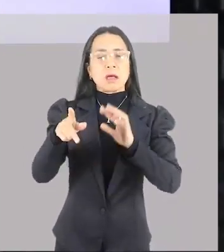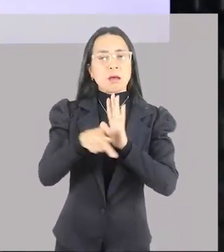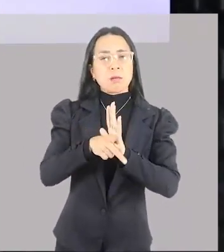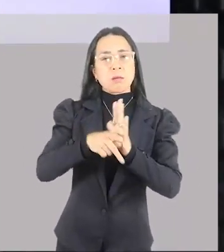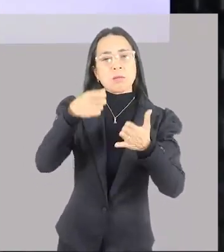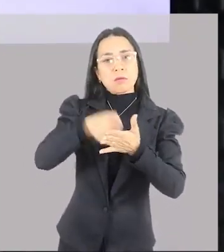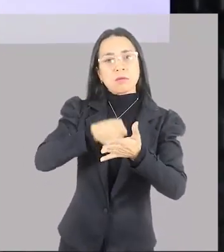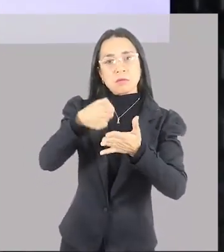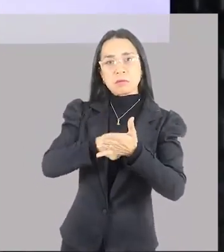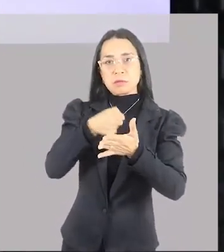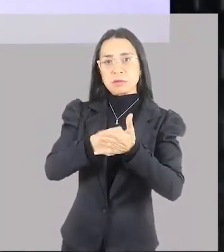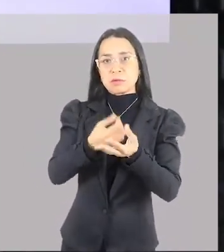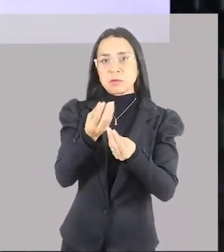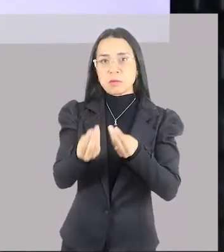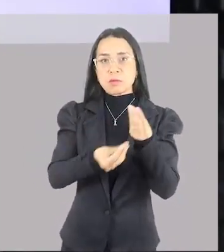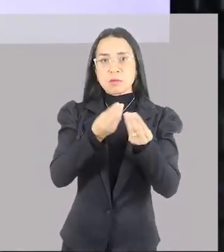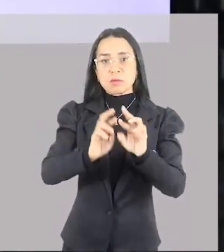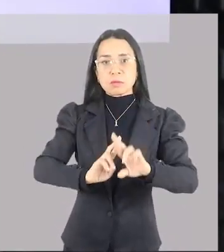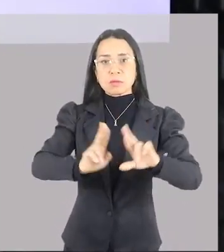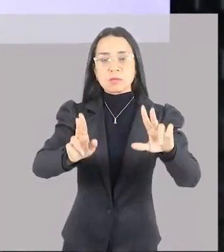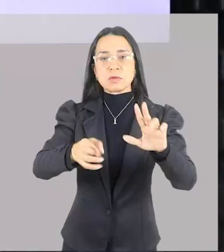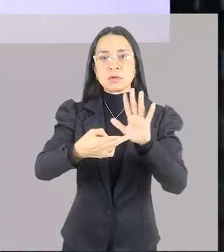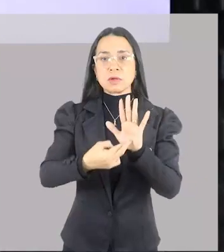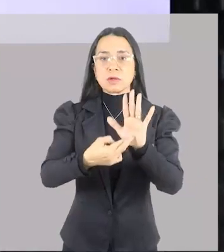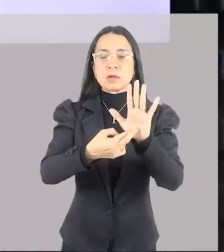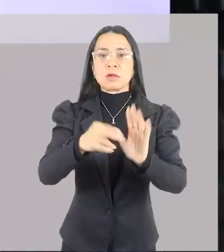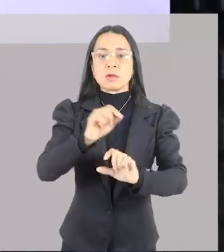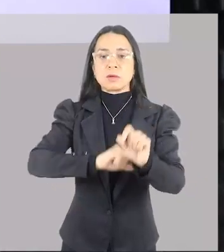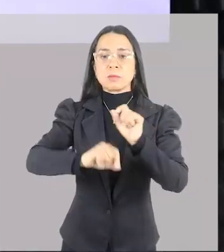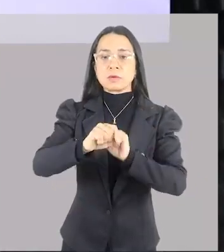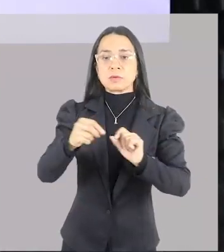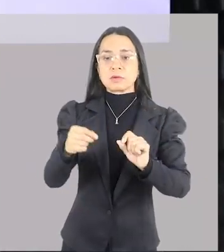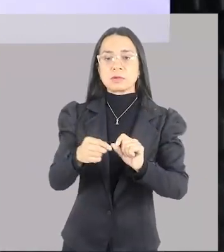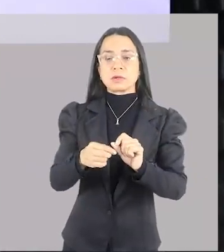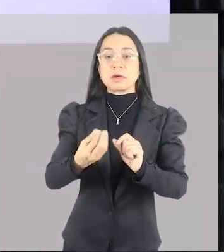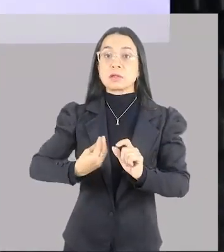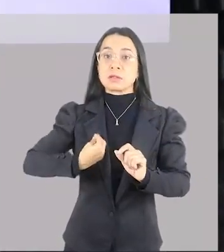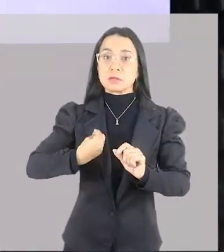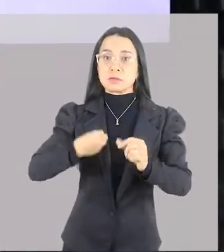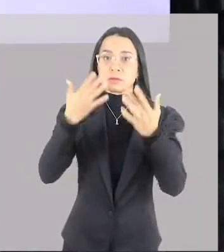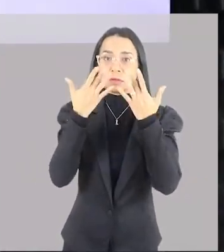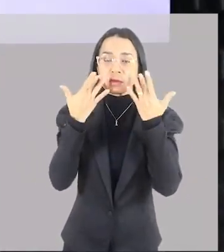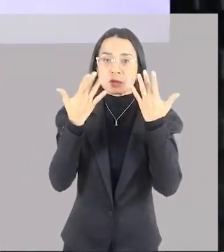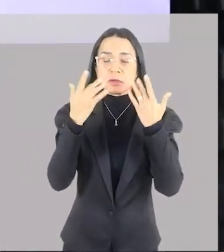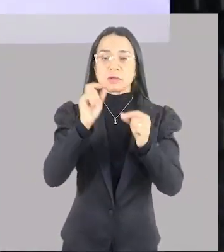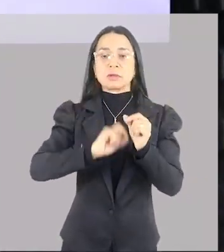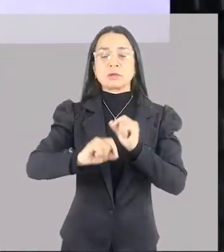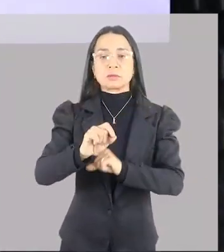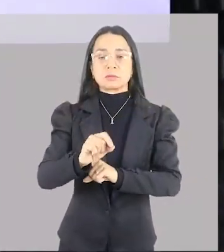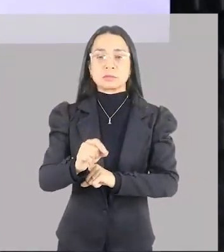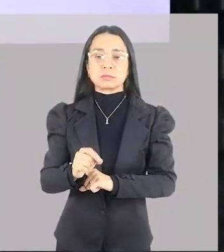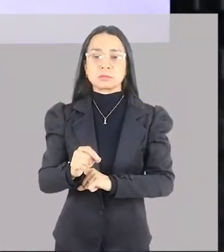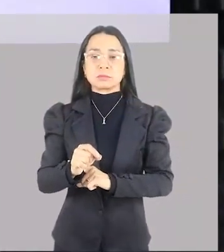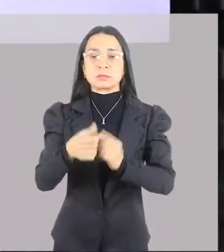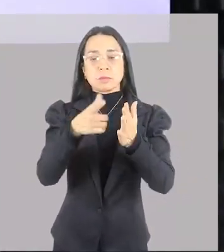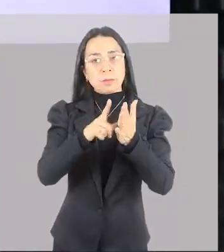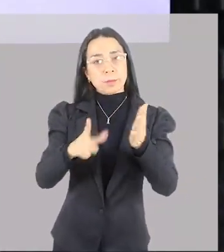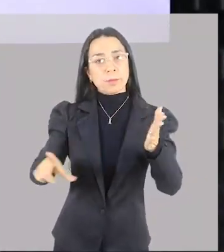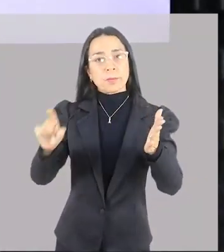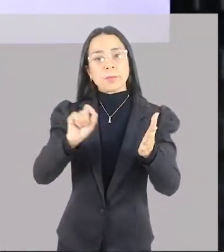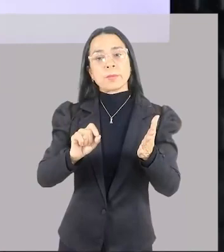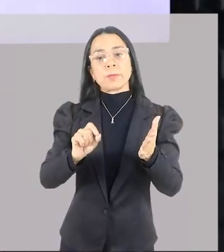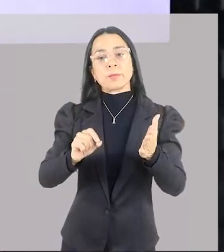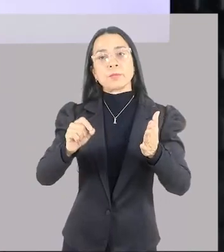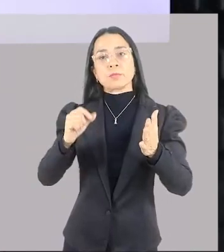uma forma diferente também de representar essa realidade nas artes, essa realidade na literatura. Então,